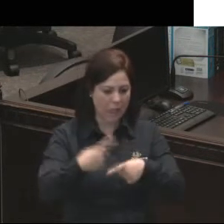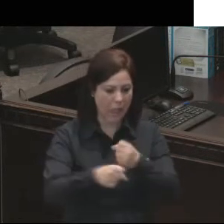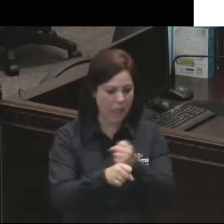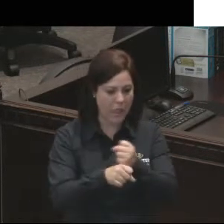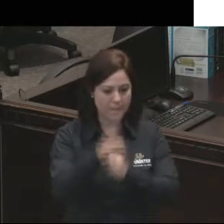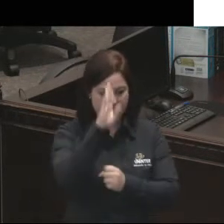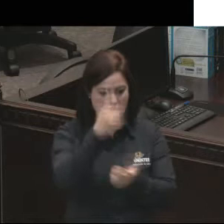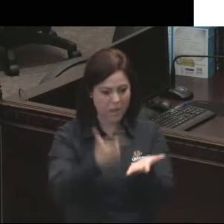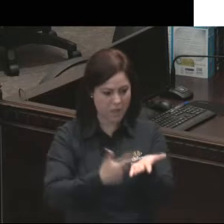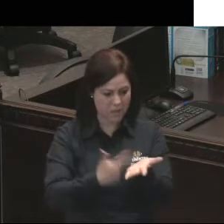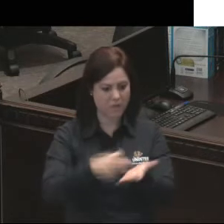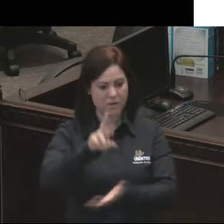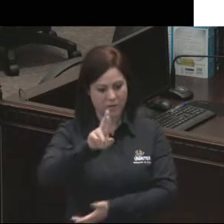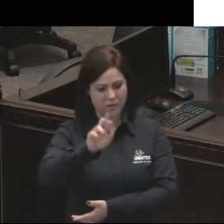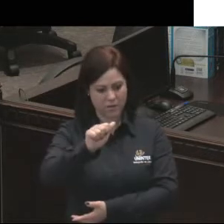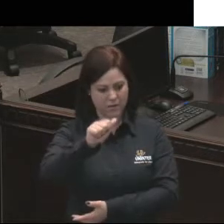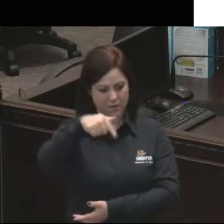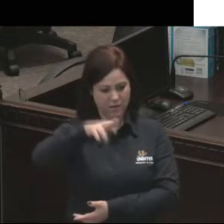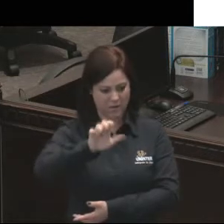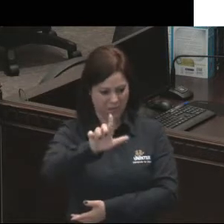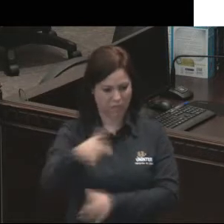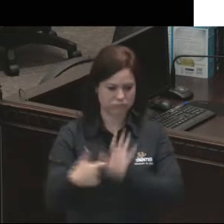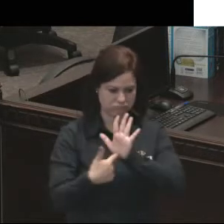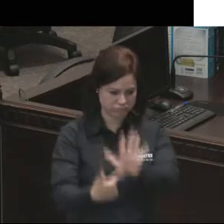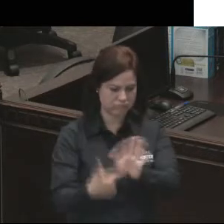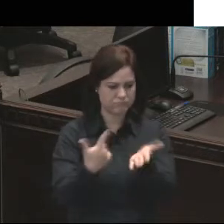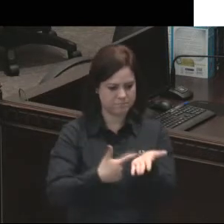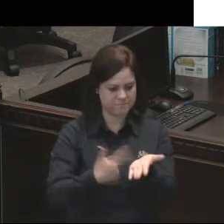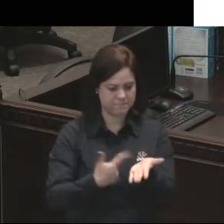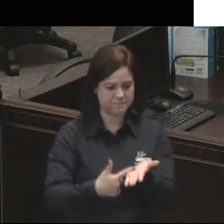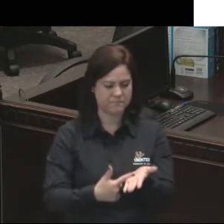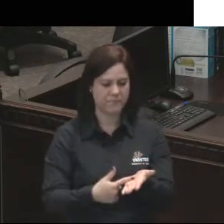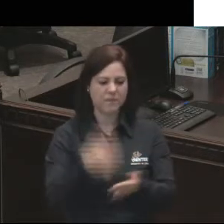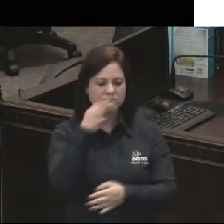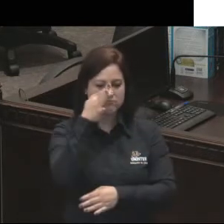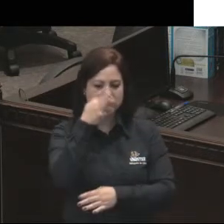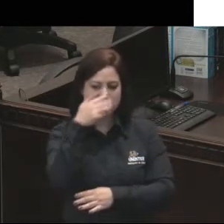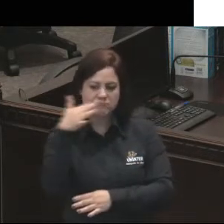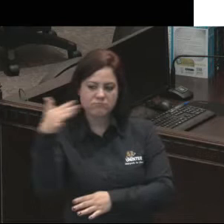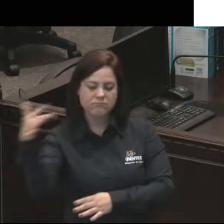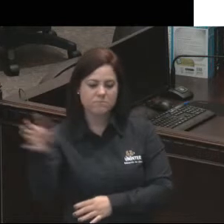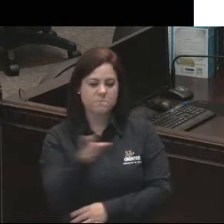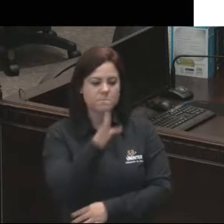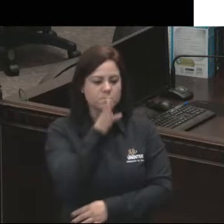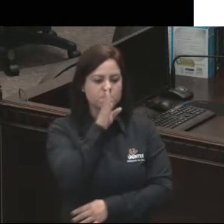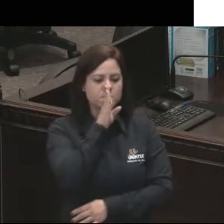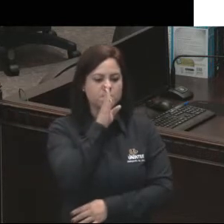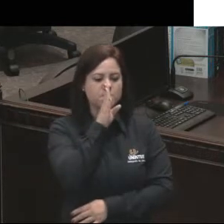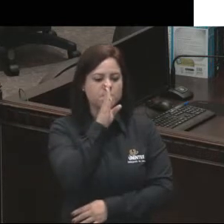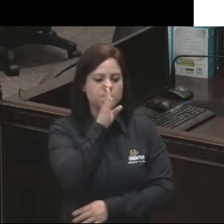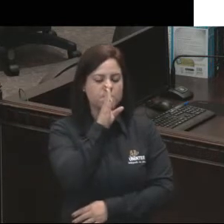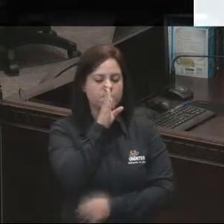da Raquel Carson, da Primavera Silenciosa, né, onde ela levantou todo esse